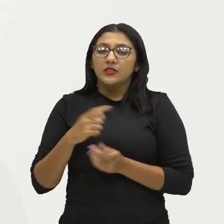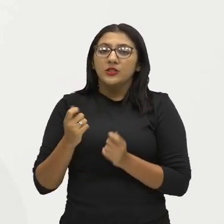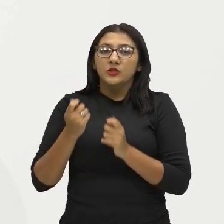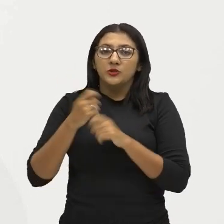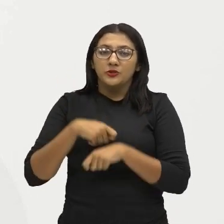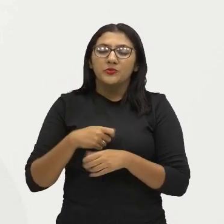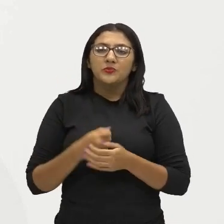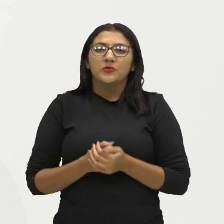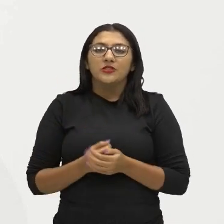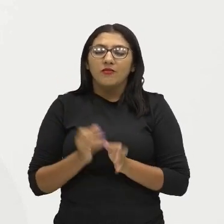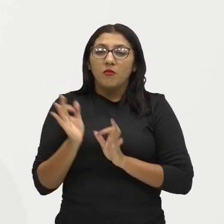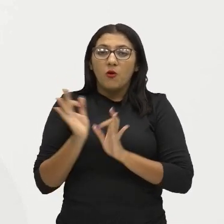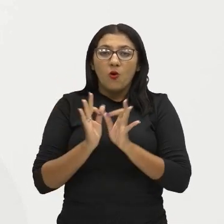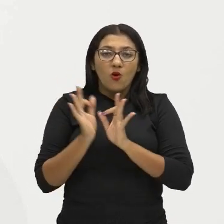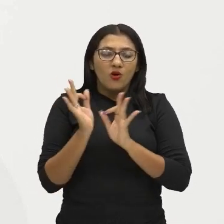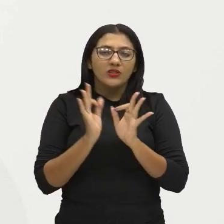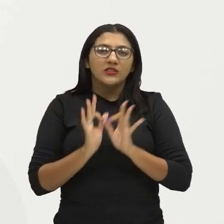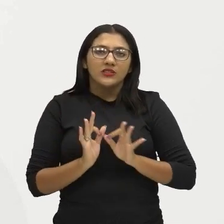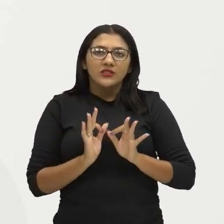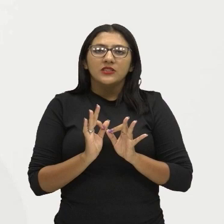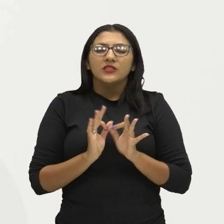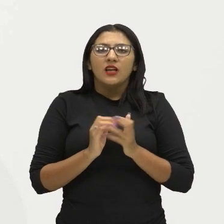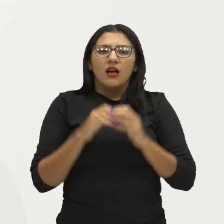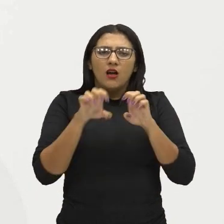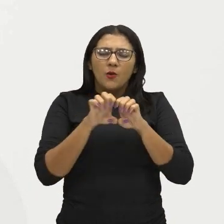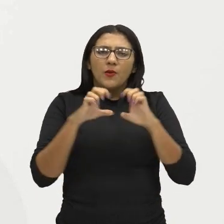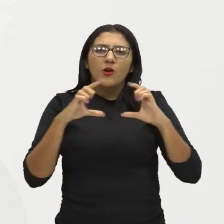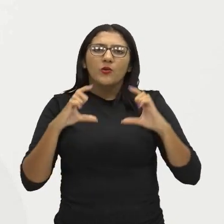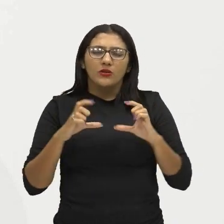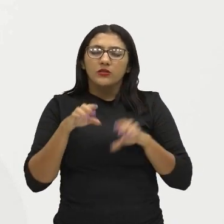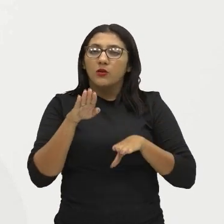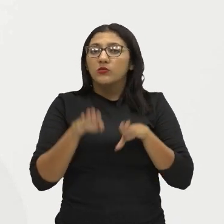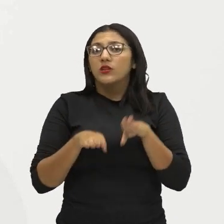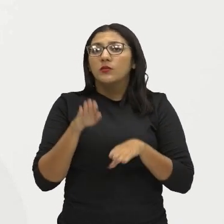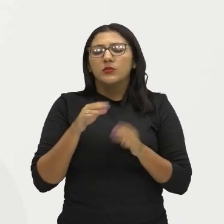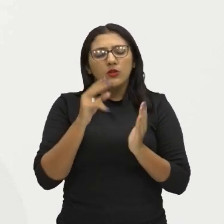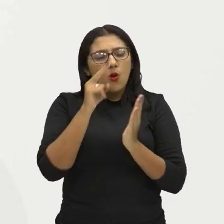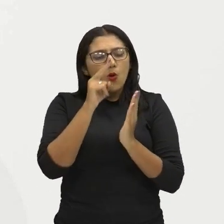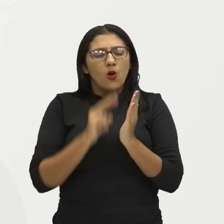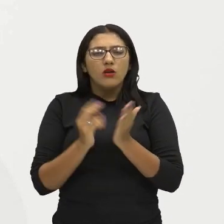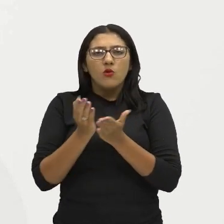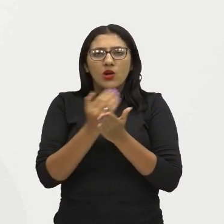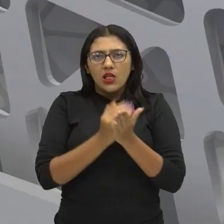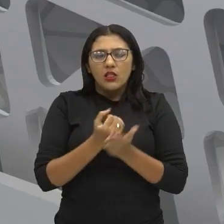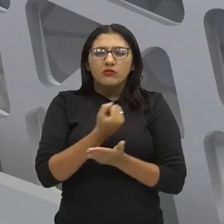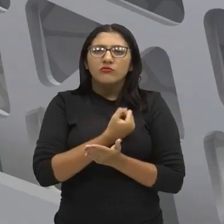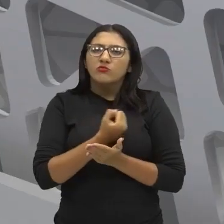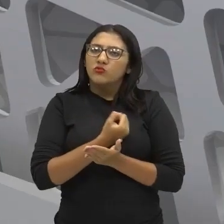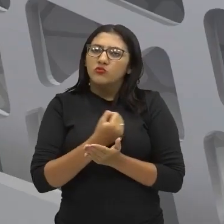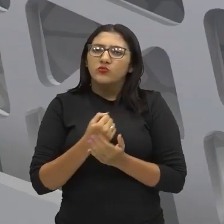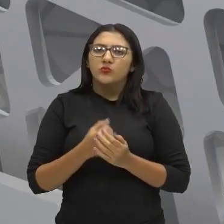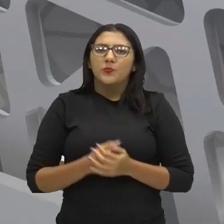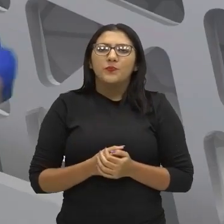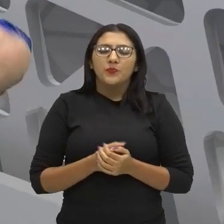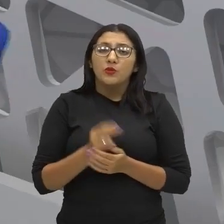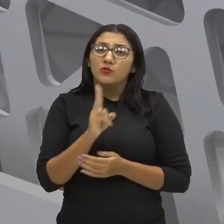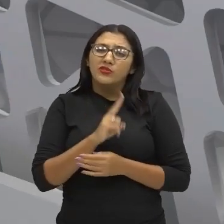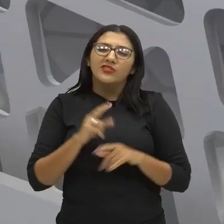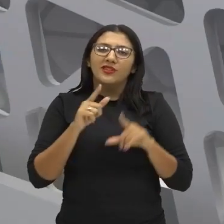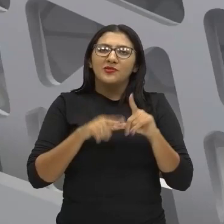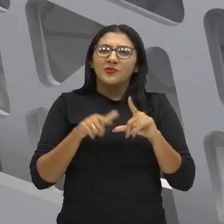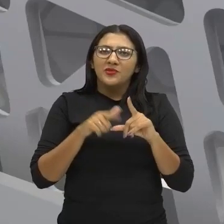nós podemos, certo, modelar uma determinada situação, certo? Utilizando